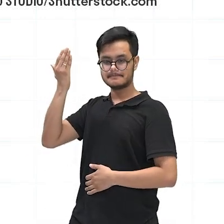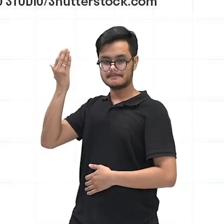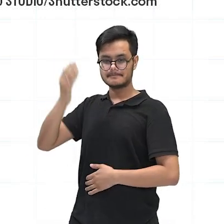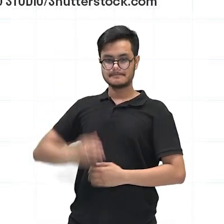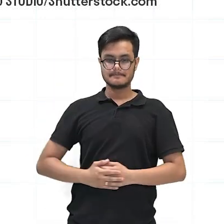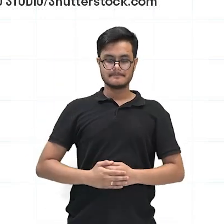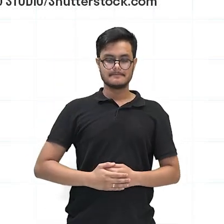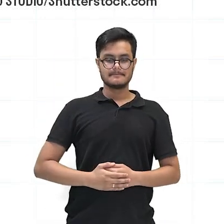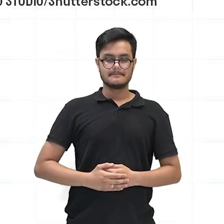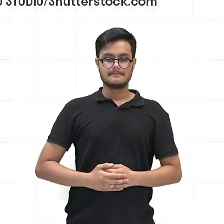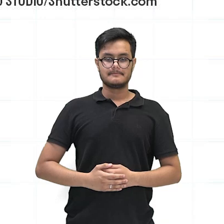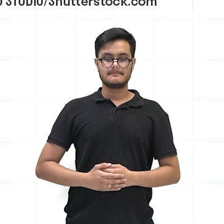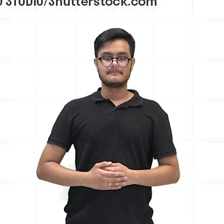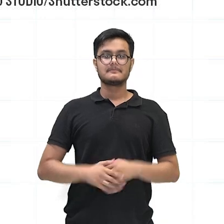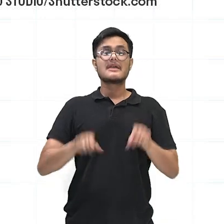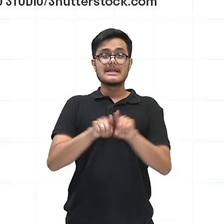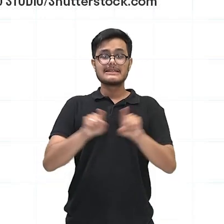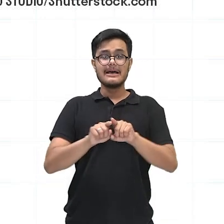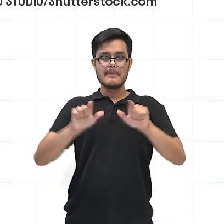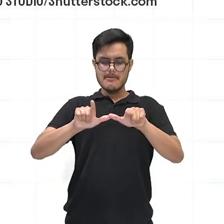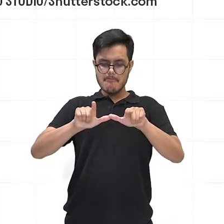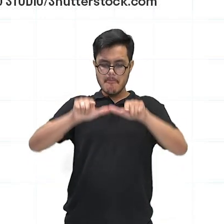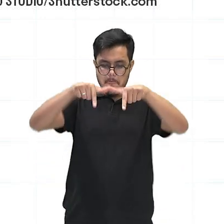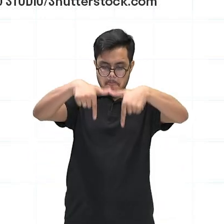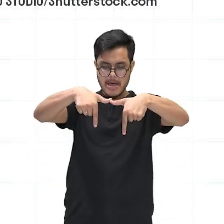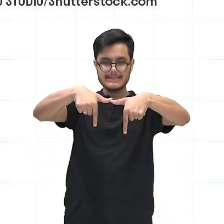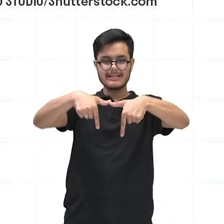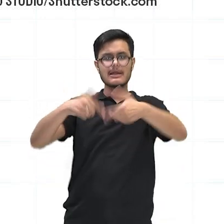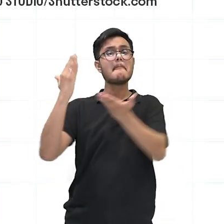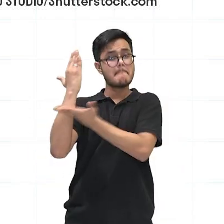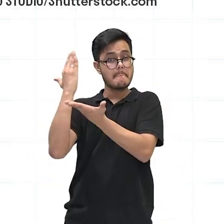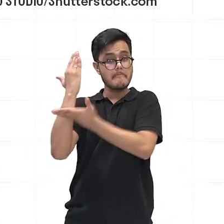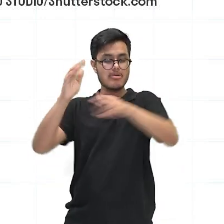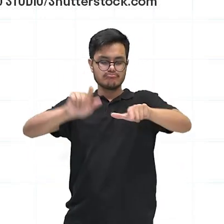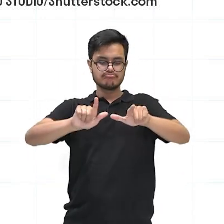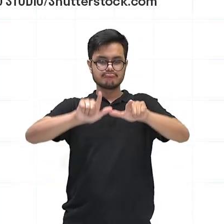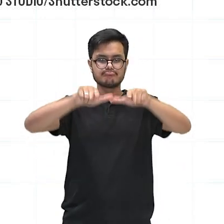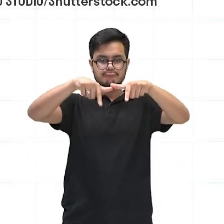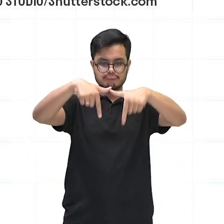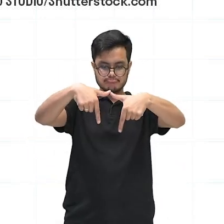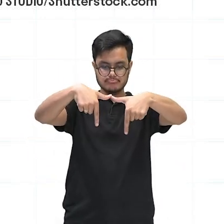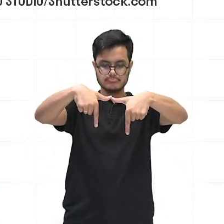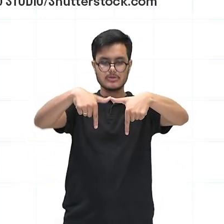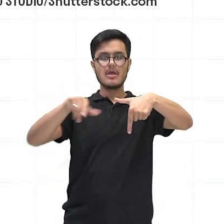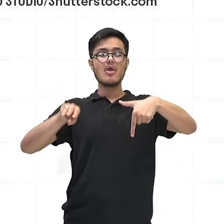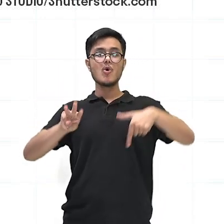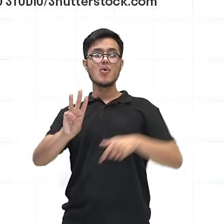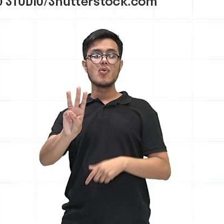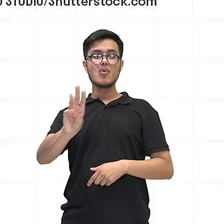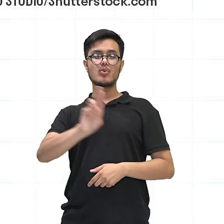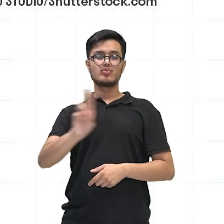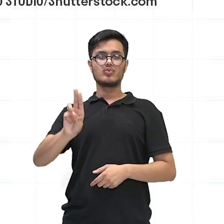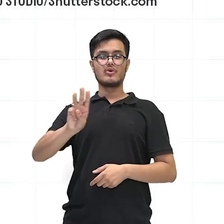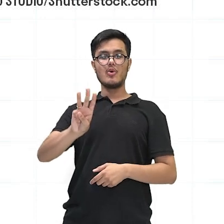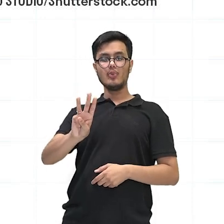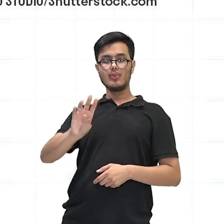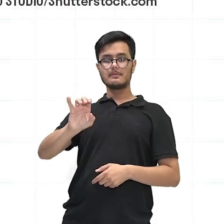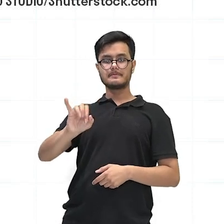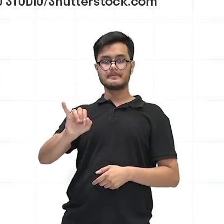né? As casinhas de madeira, que são chamadas de wickets, que é essa imagem que está bem no